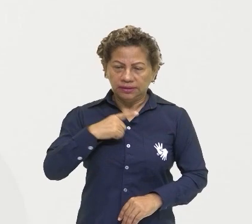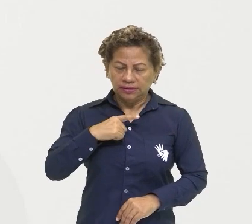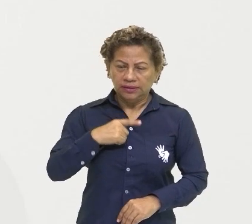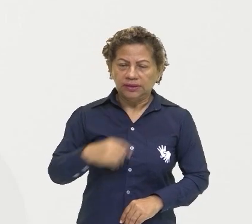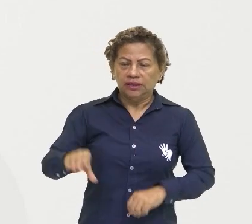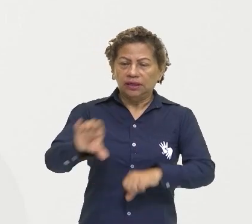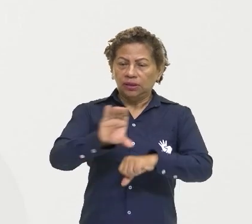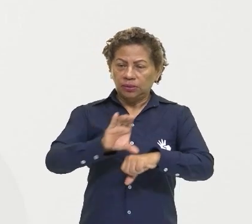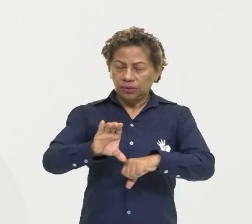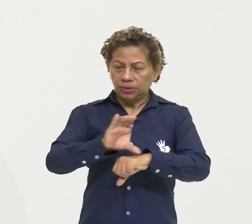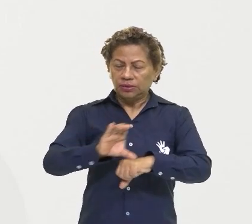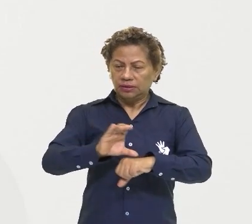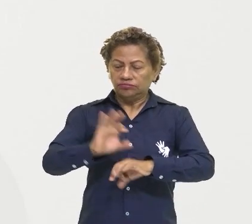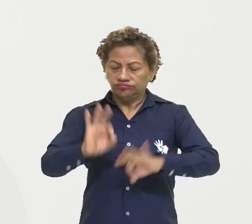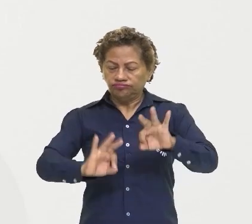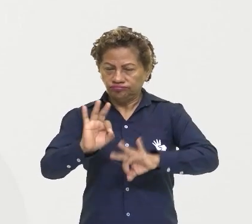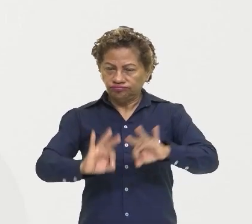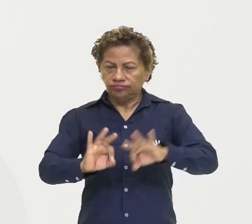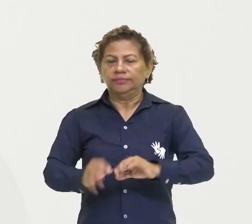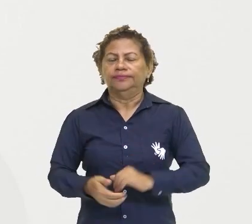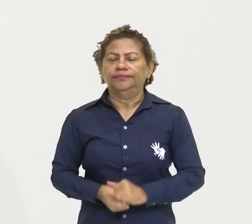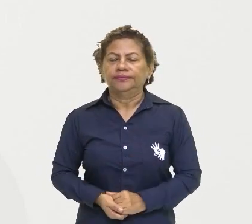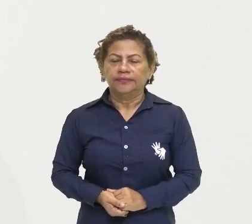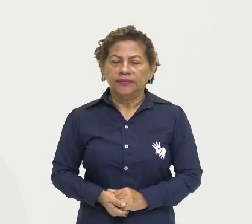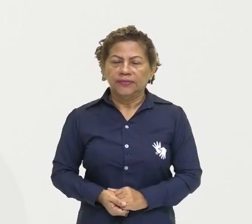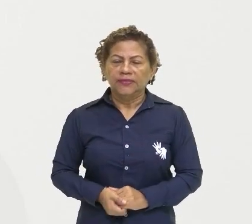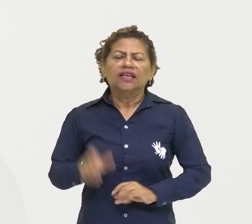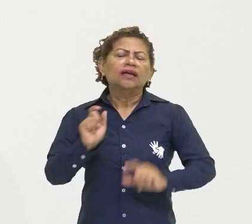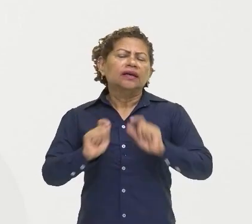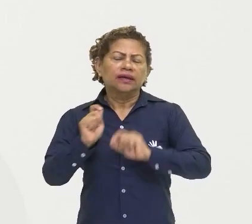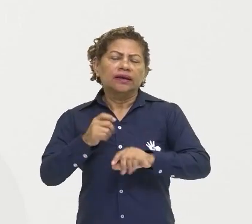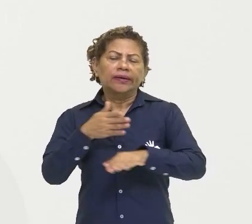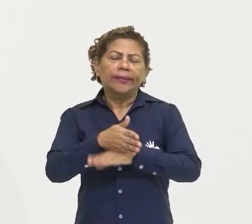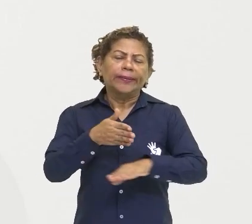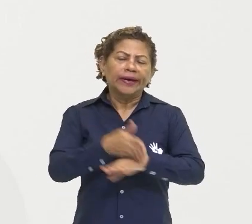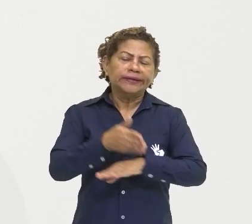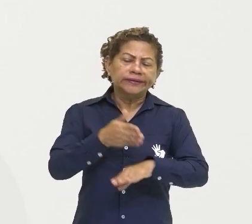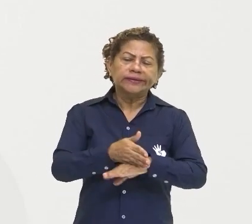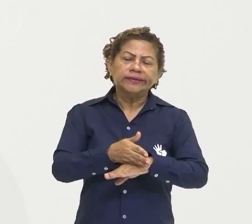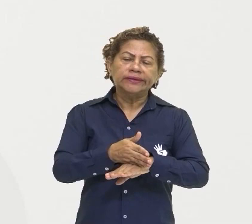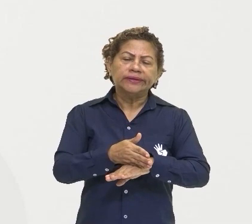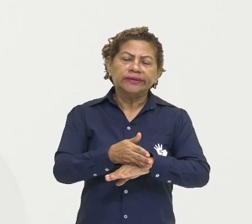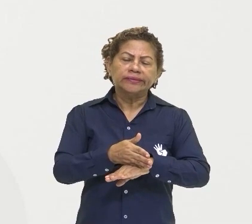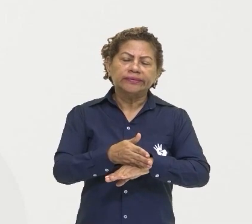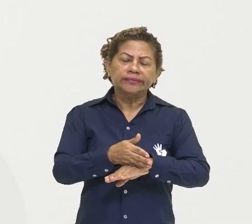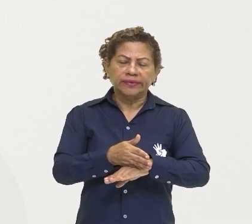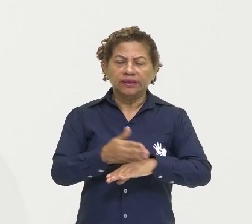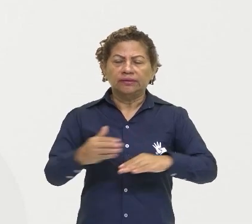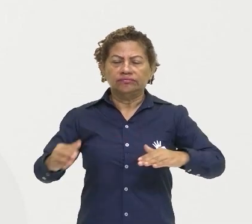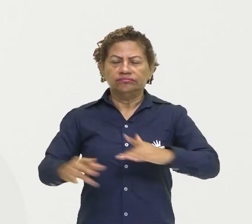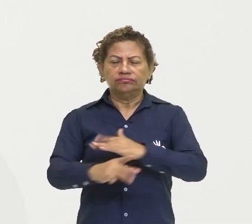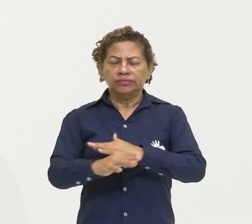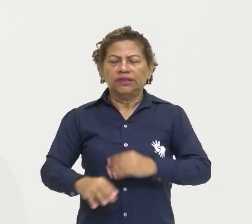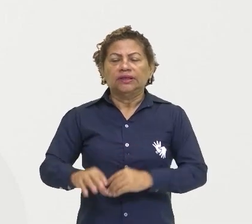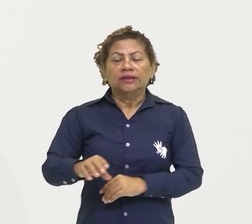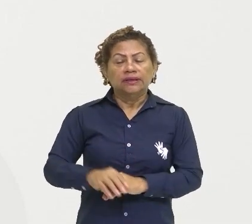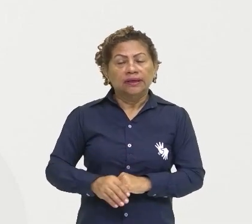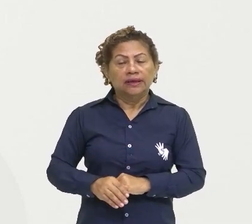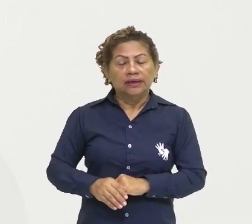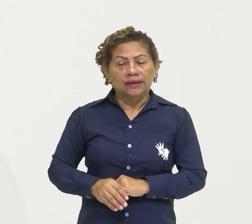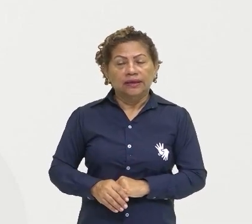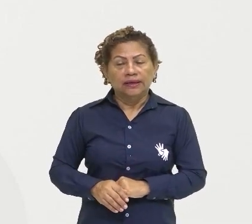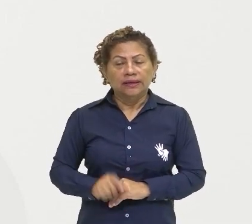da Cidade? Associações representantes da sociedade de uma forma geral, a gente viu os movimentos sociais